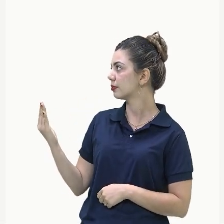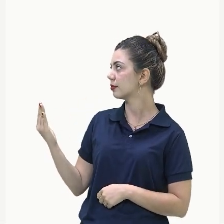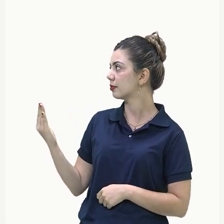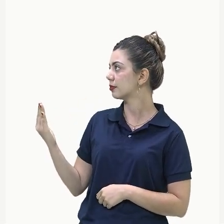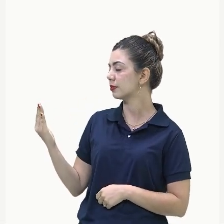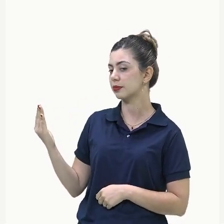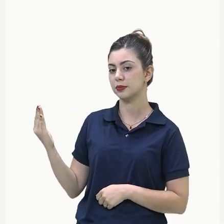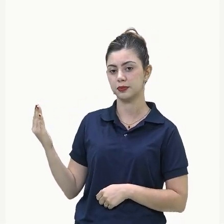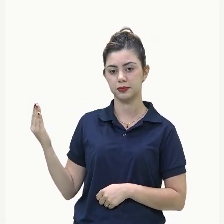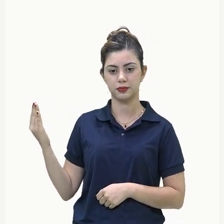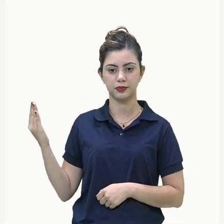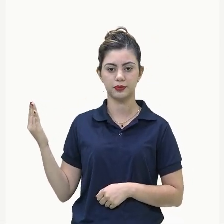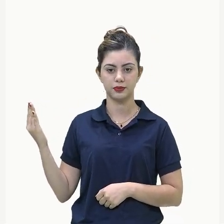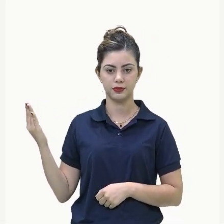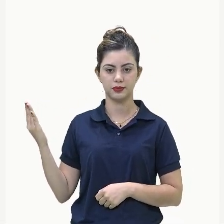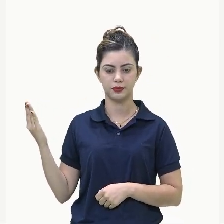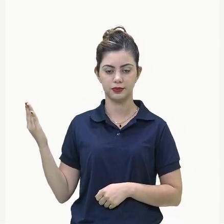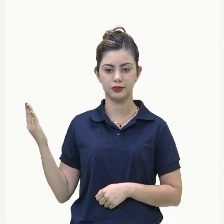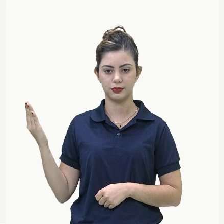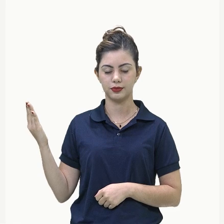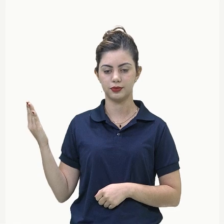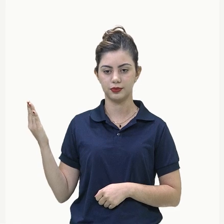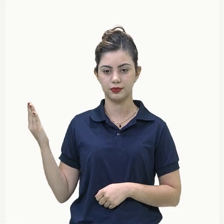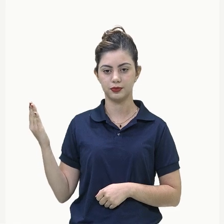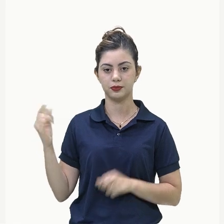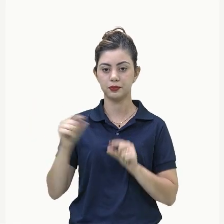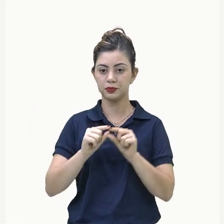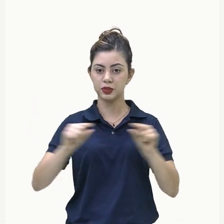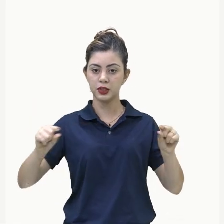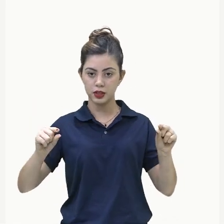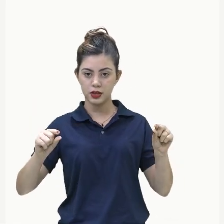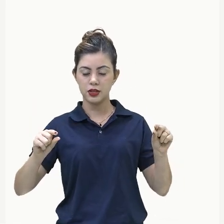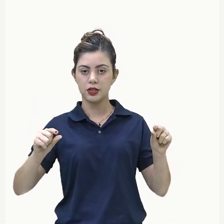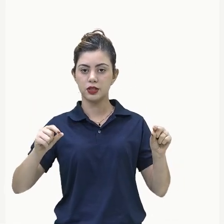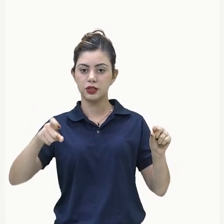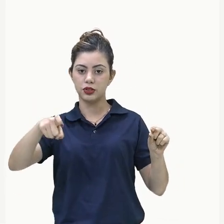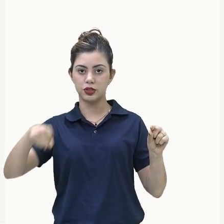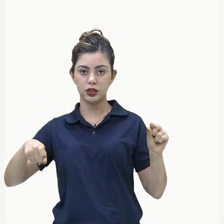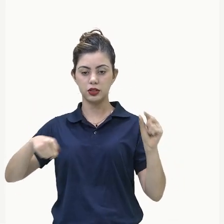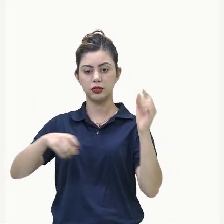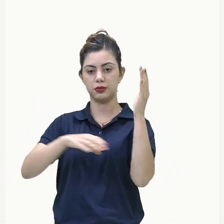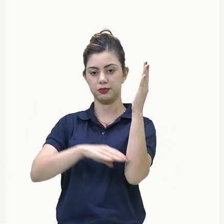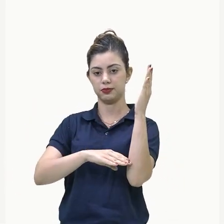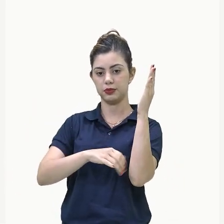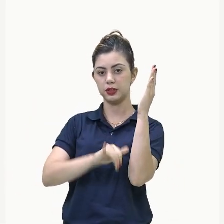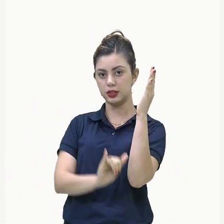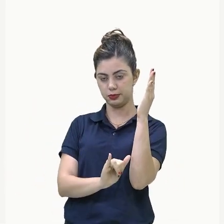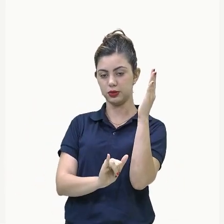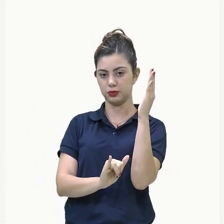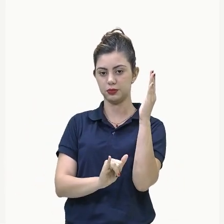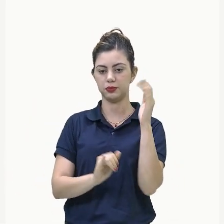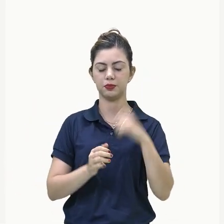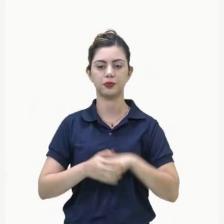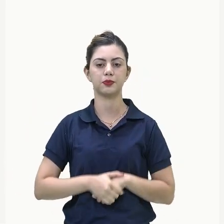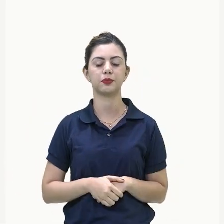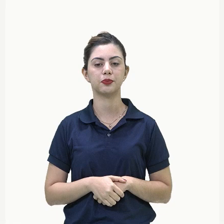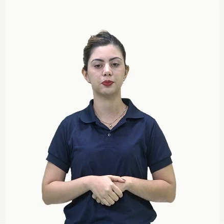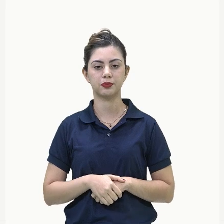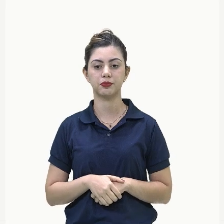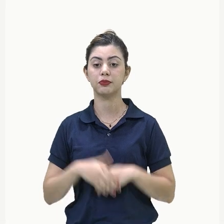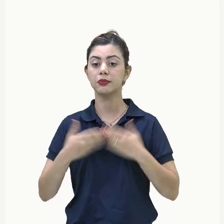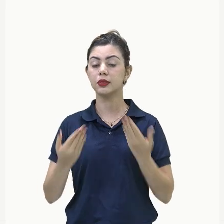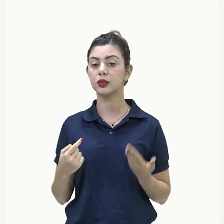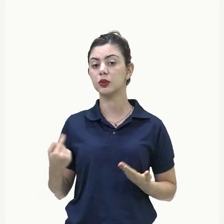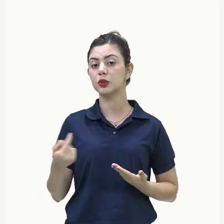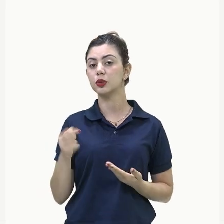Primeiro x, depois o y, menos 7. Tá? E aí a gente aplica o